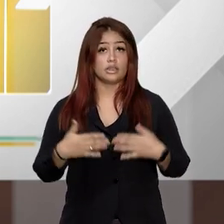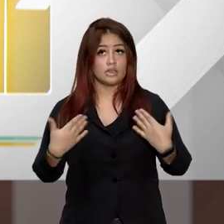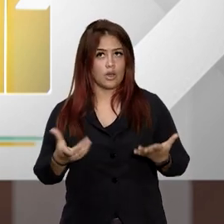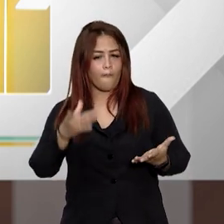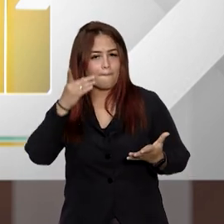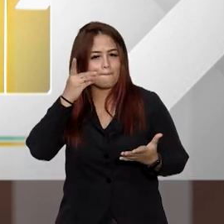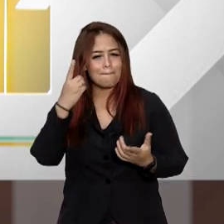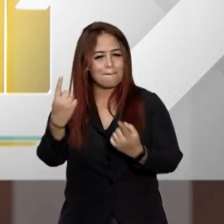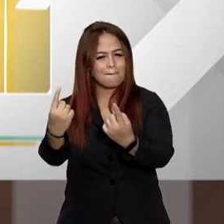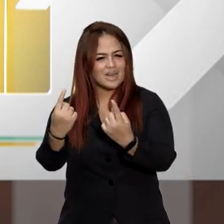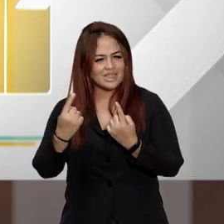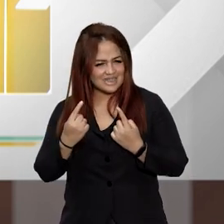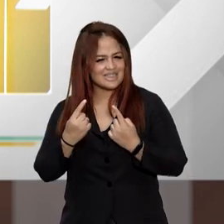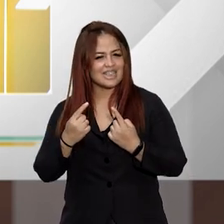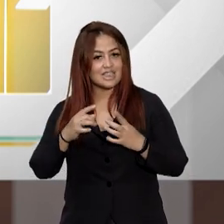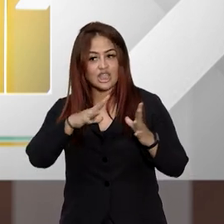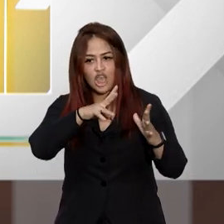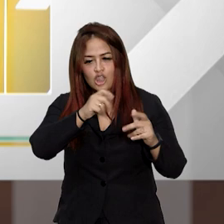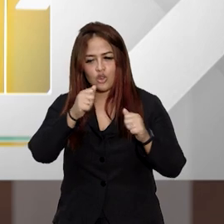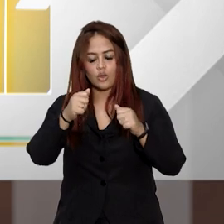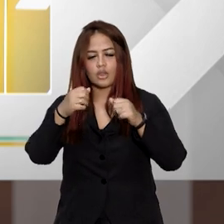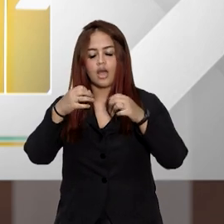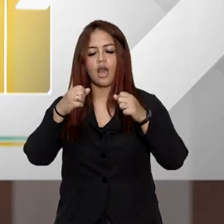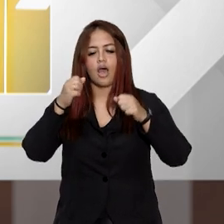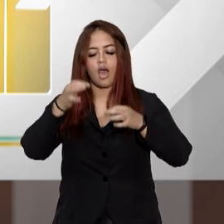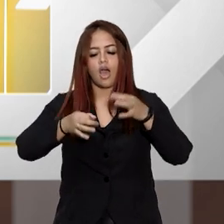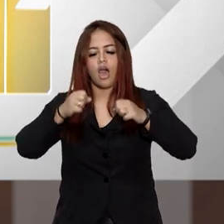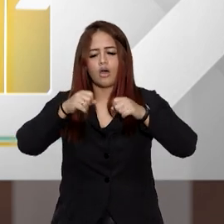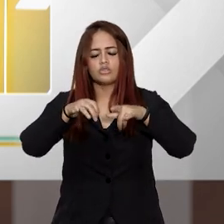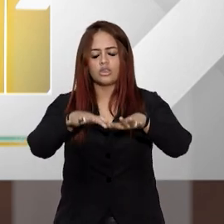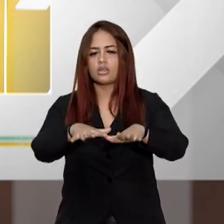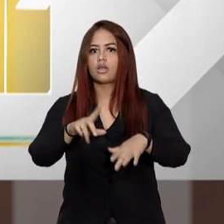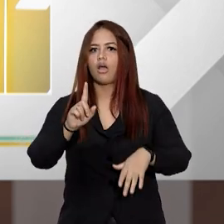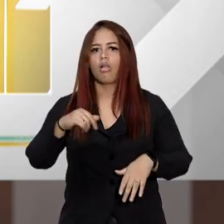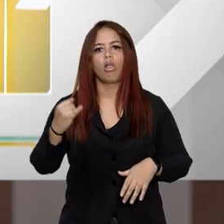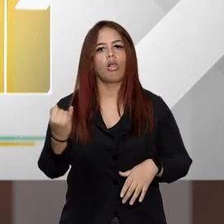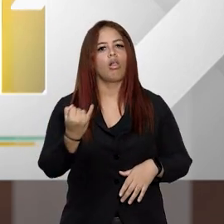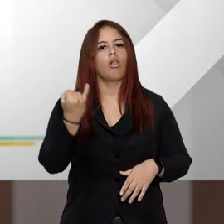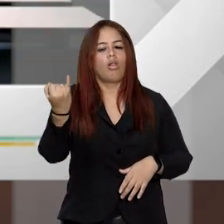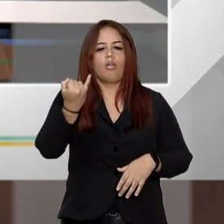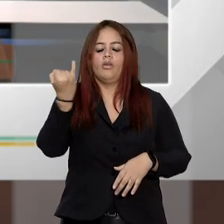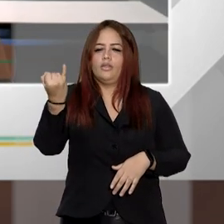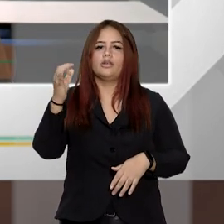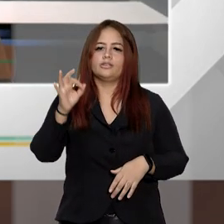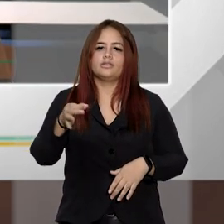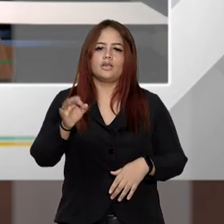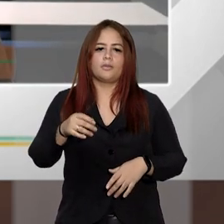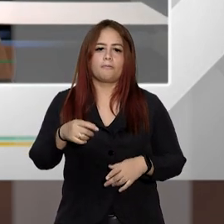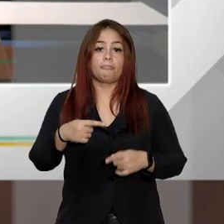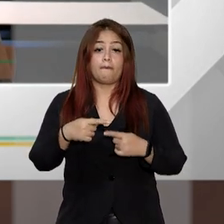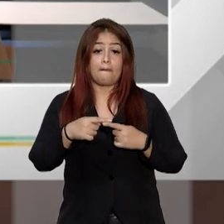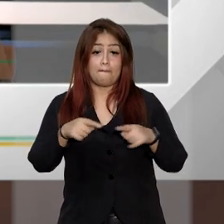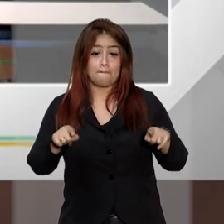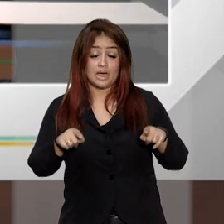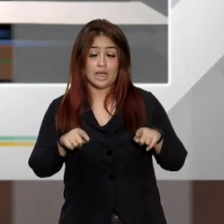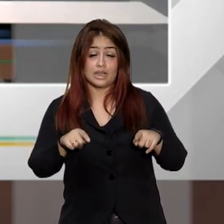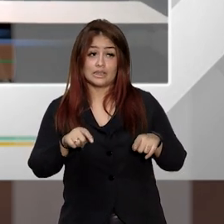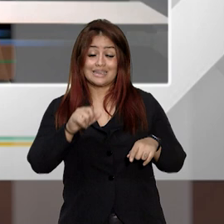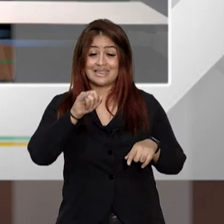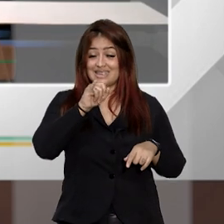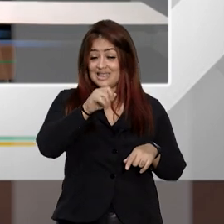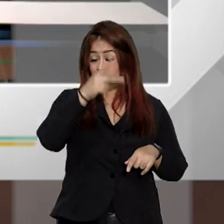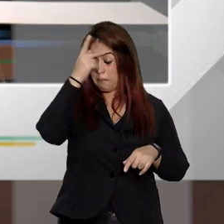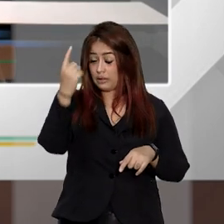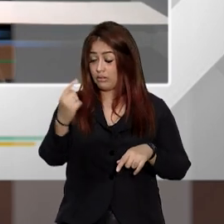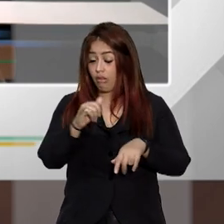A presença das partes em todas as audiências ela é sempre importante, né? Só que os efeitos da